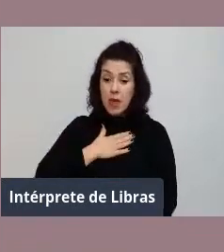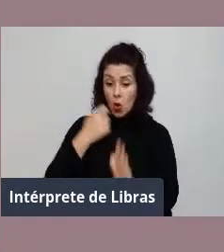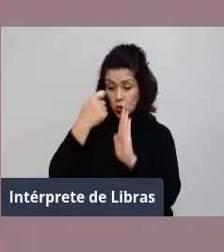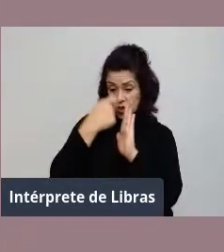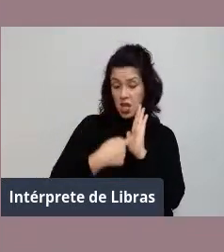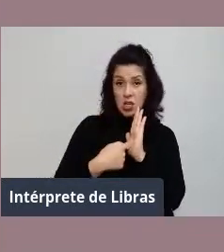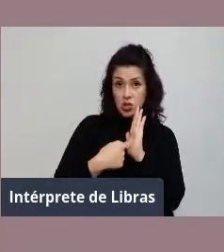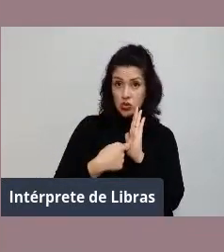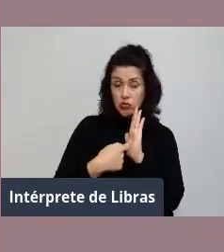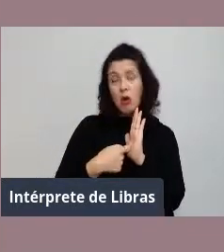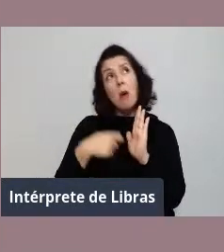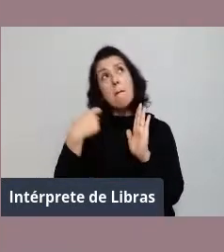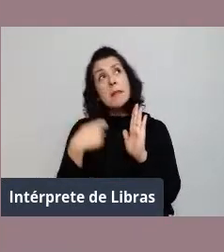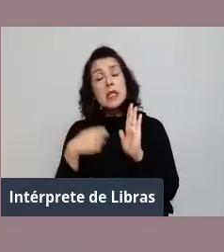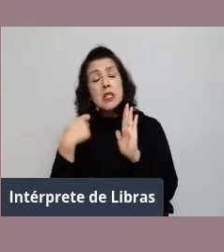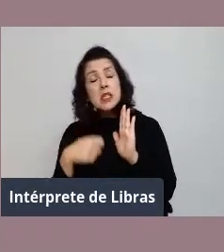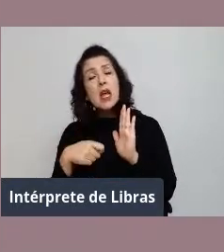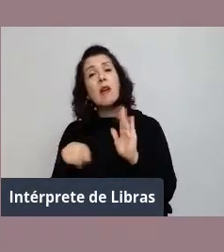produzisse uma